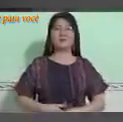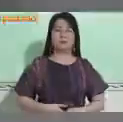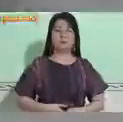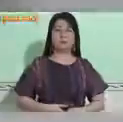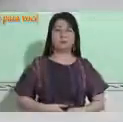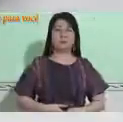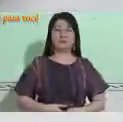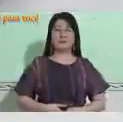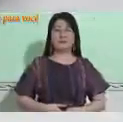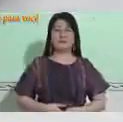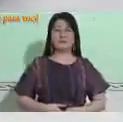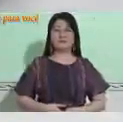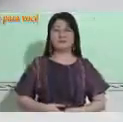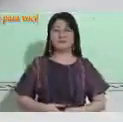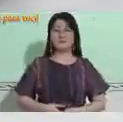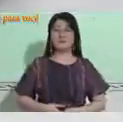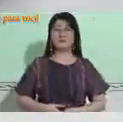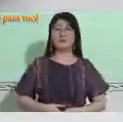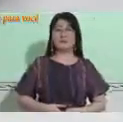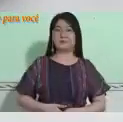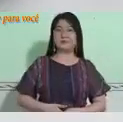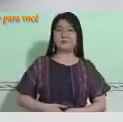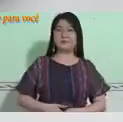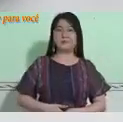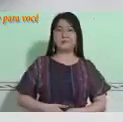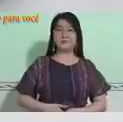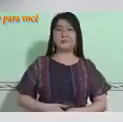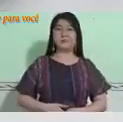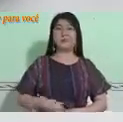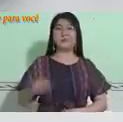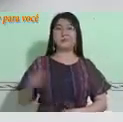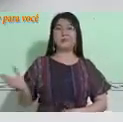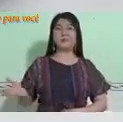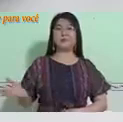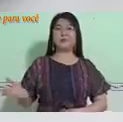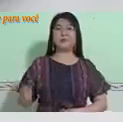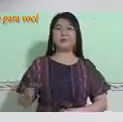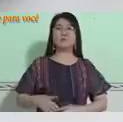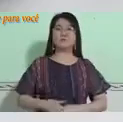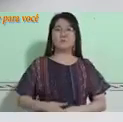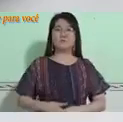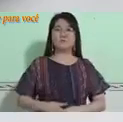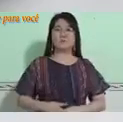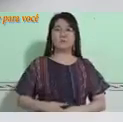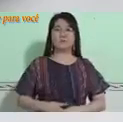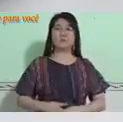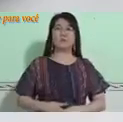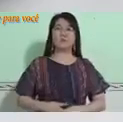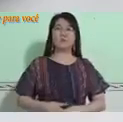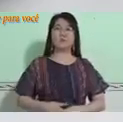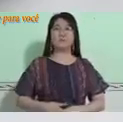pois rapidamente ela diminui o inchaço dos olhos e clareia as olheiras.